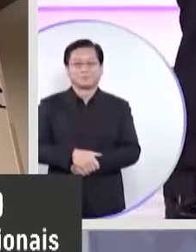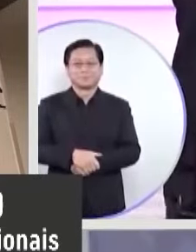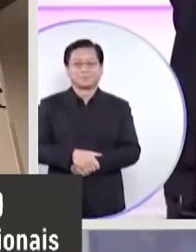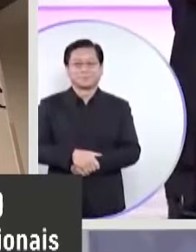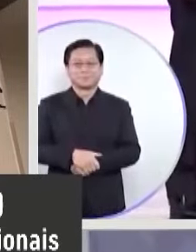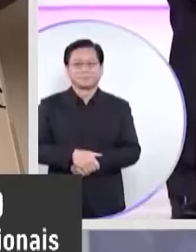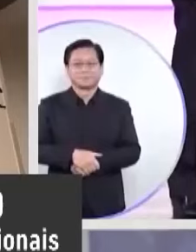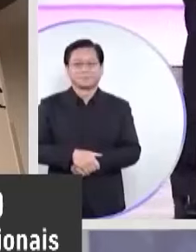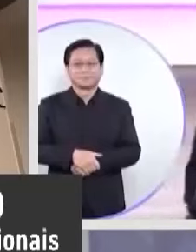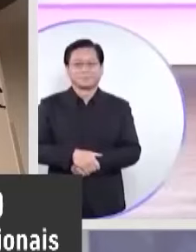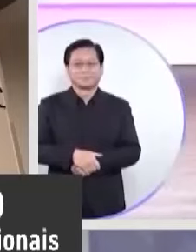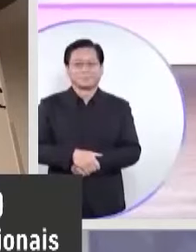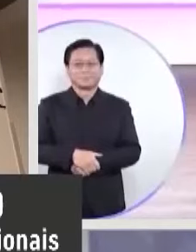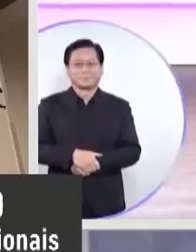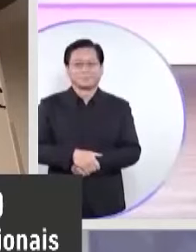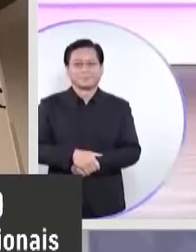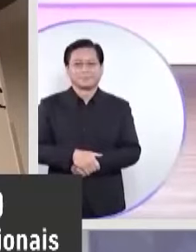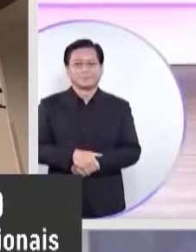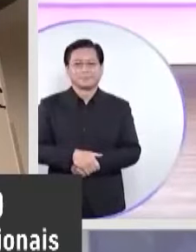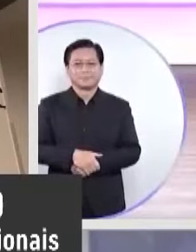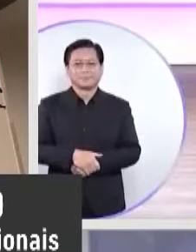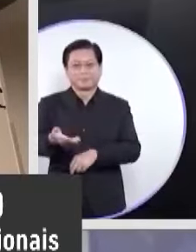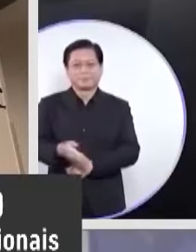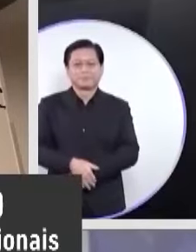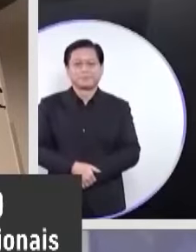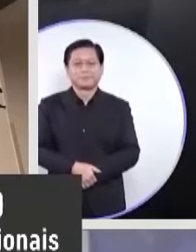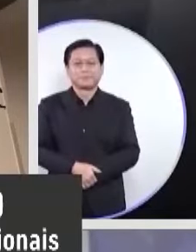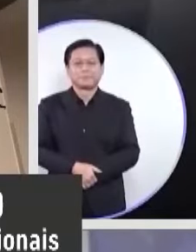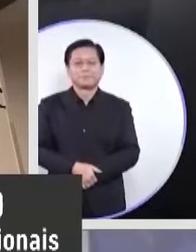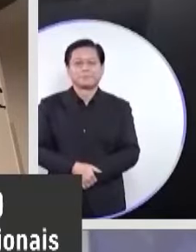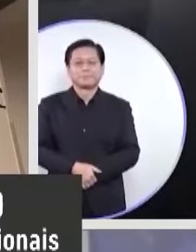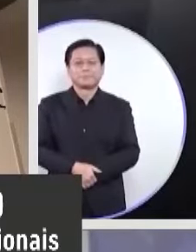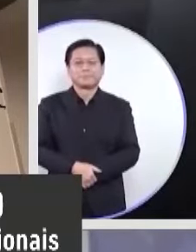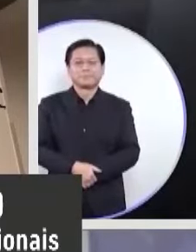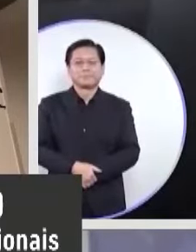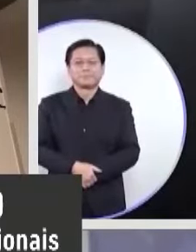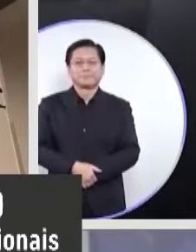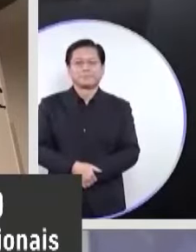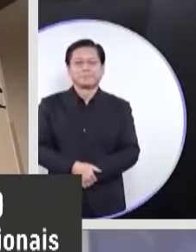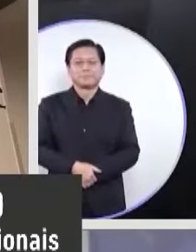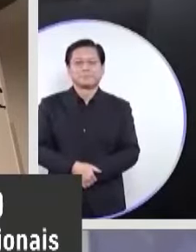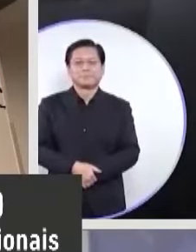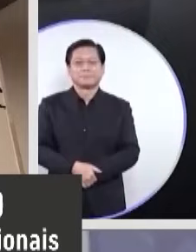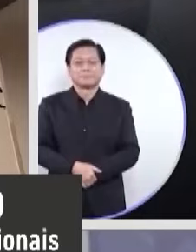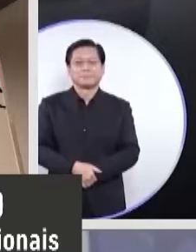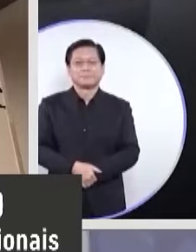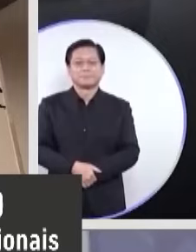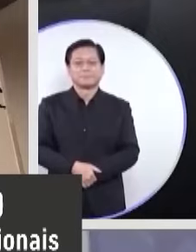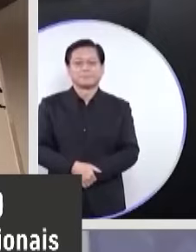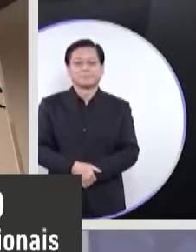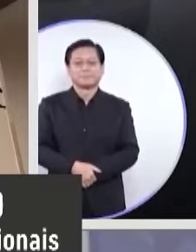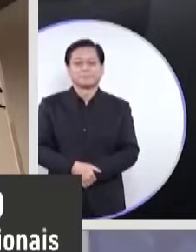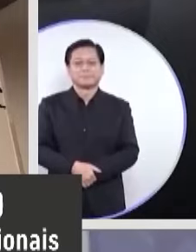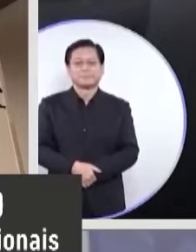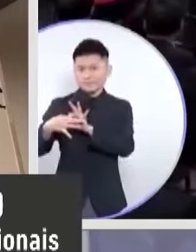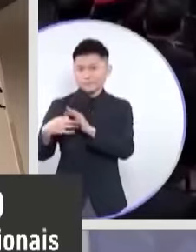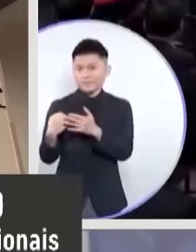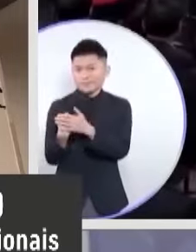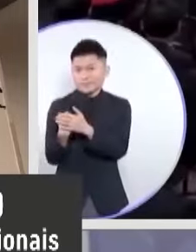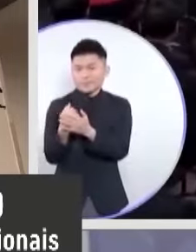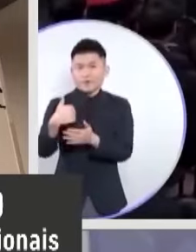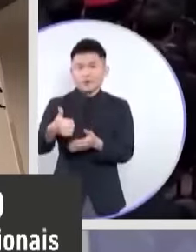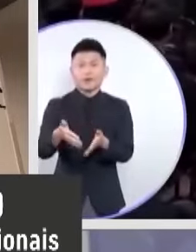então nós devemos aí verificar eh quais serão as reações do Presidente XI jinping e quais eh as reações